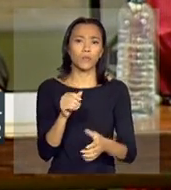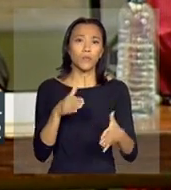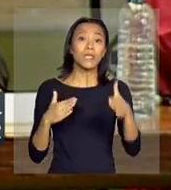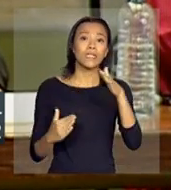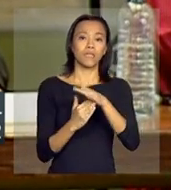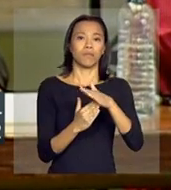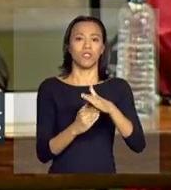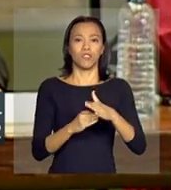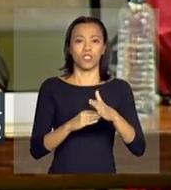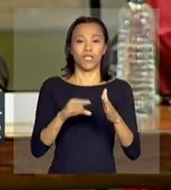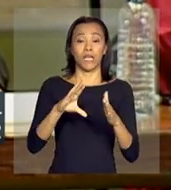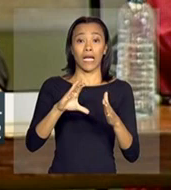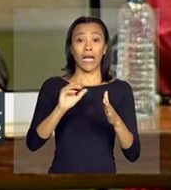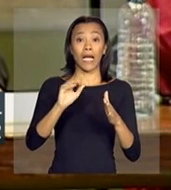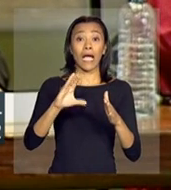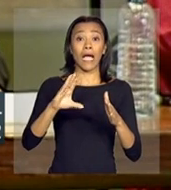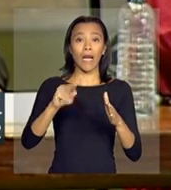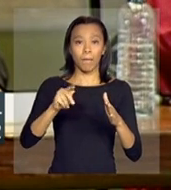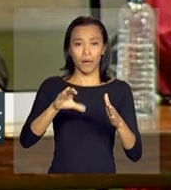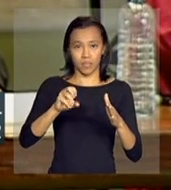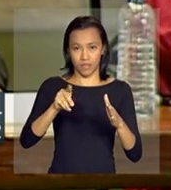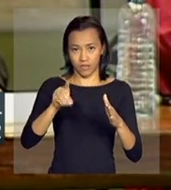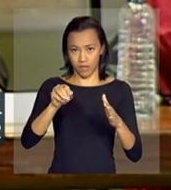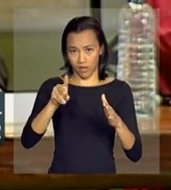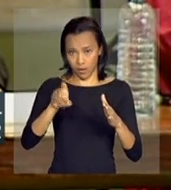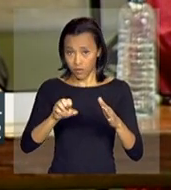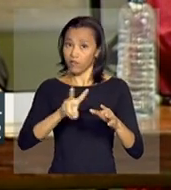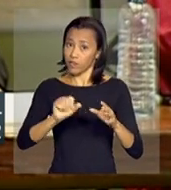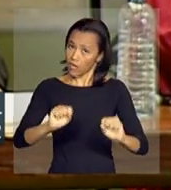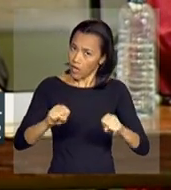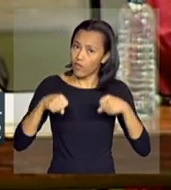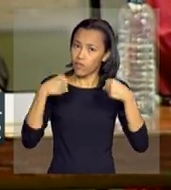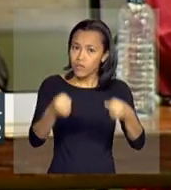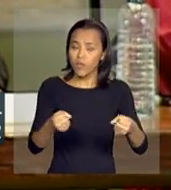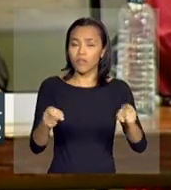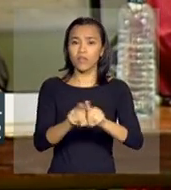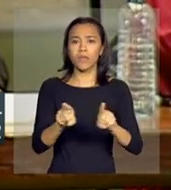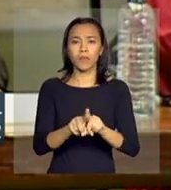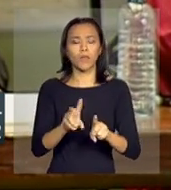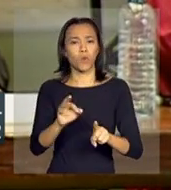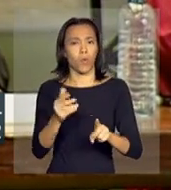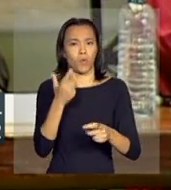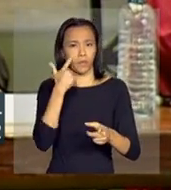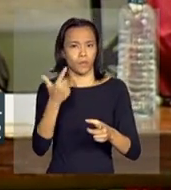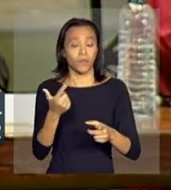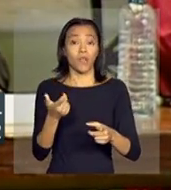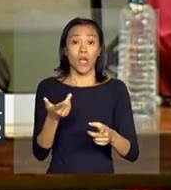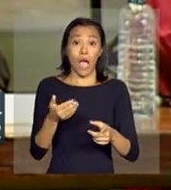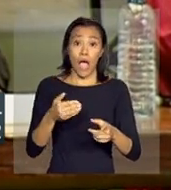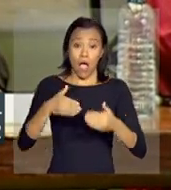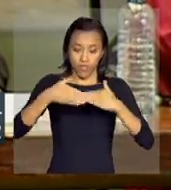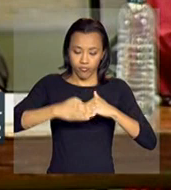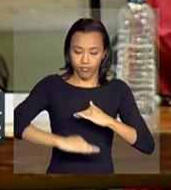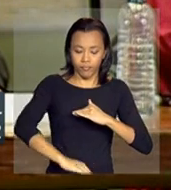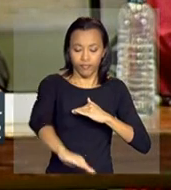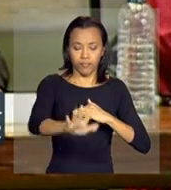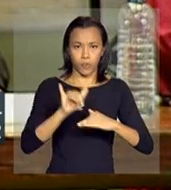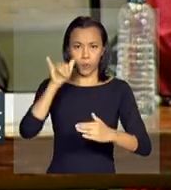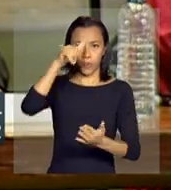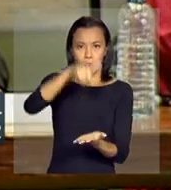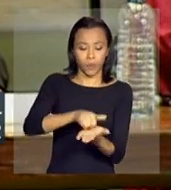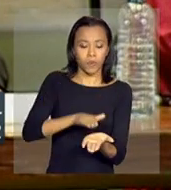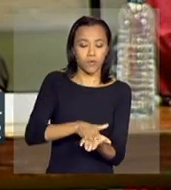existe capacidade no aeroporto e ela está sendo reforçada, tanto no terminal, na reforma do terminal, como no novo módulo. A pista, a Infraero